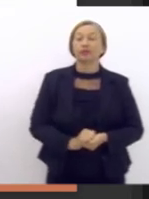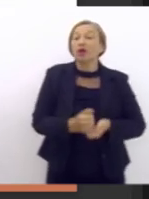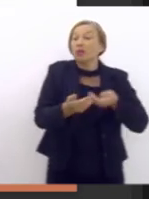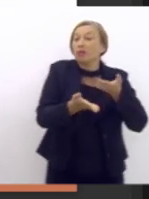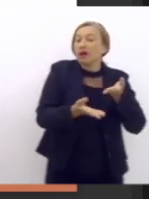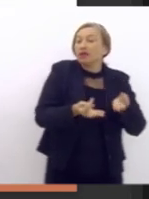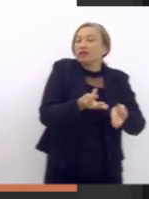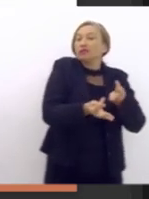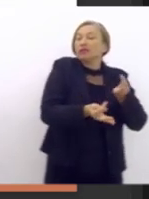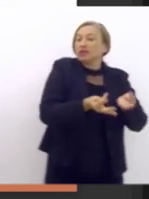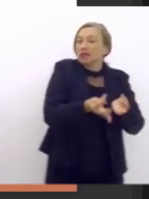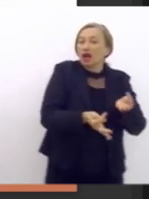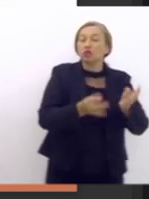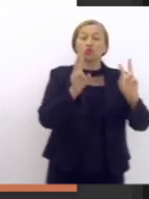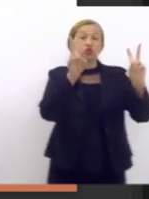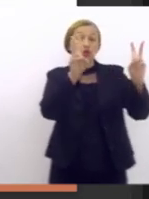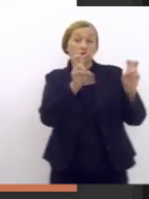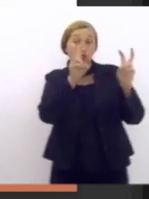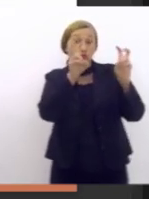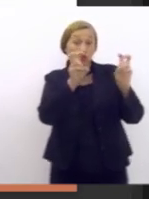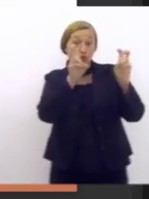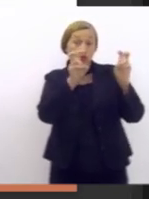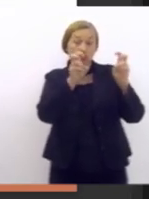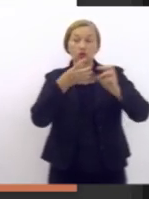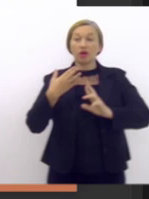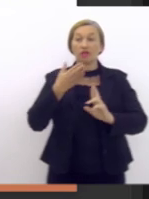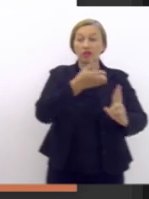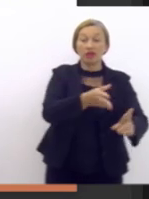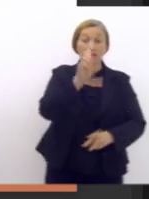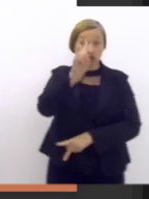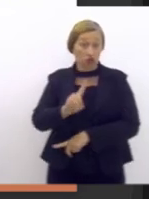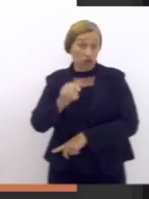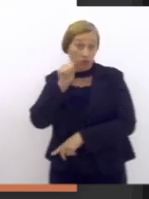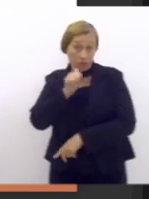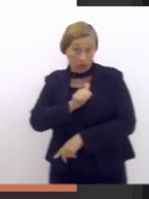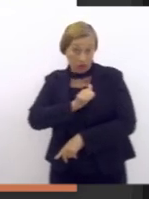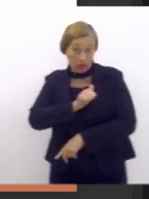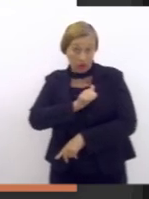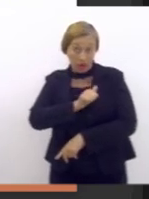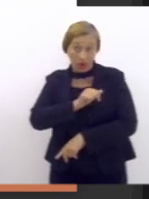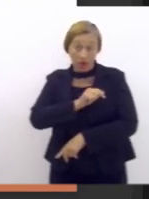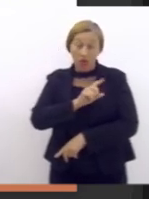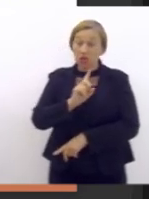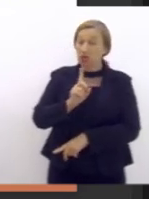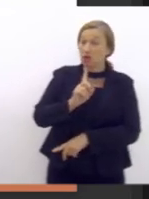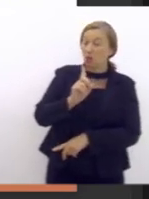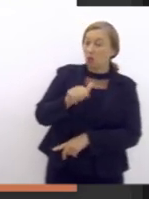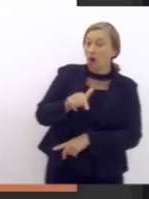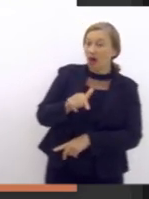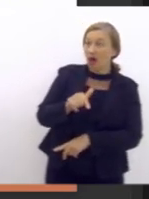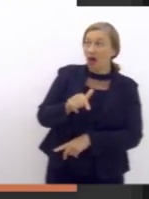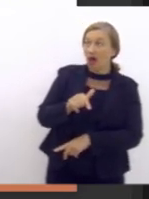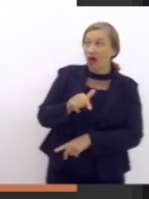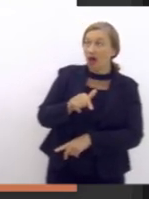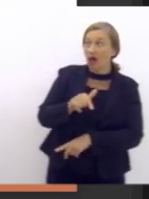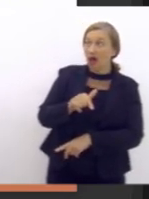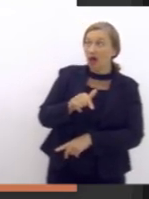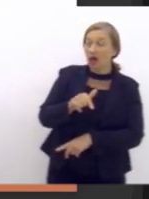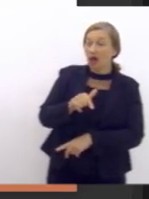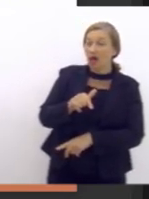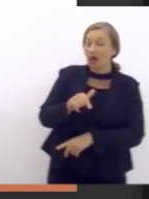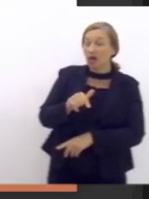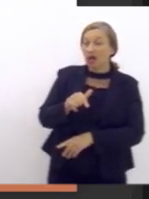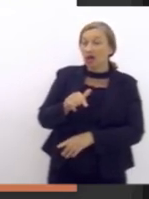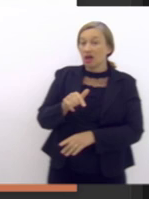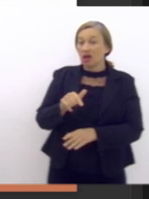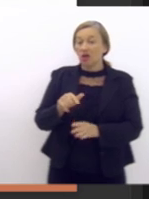tratar das demandas que fazem referência ao direito das mulheres, que não são as demandas, necessariamente as demandas legislativas,